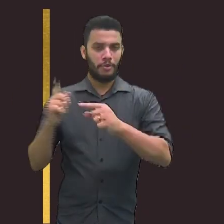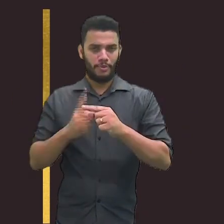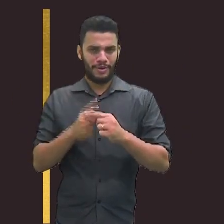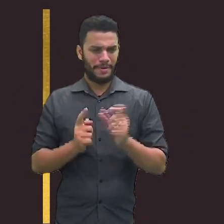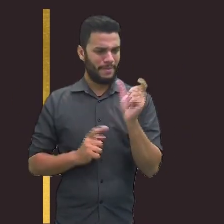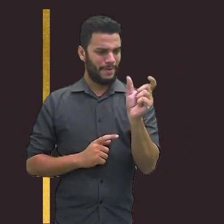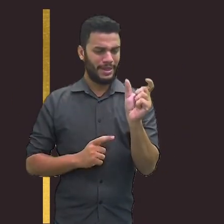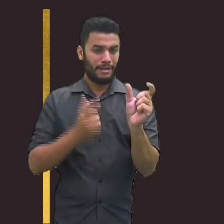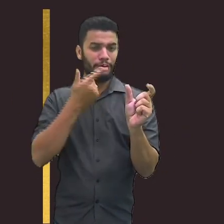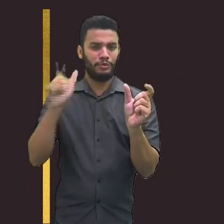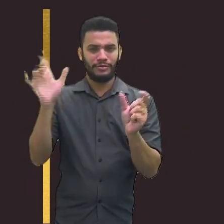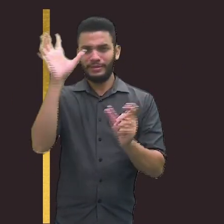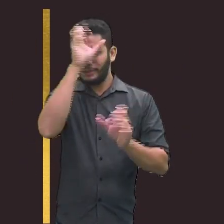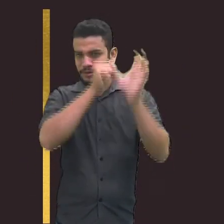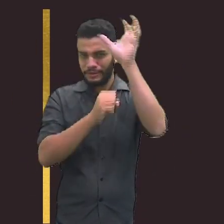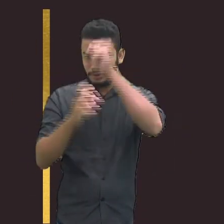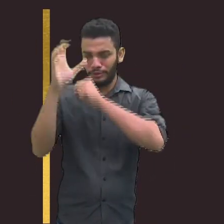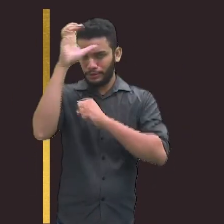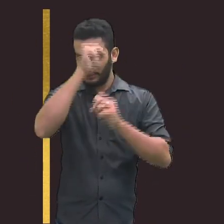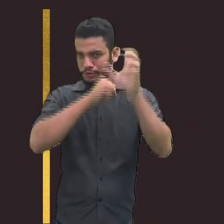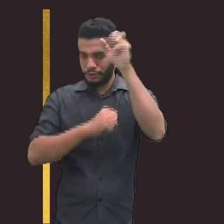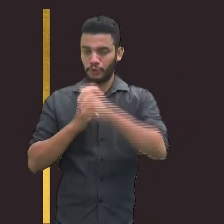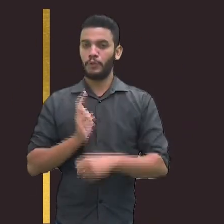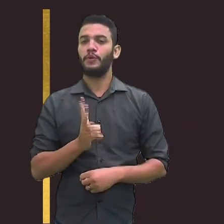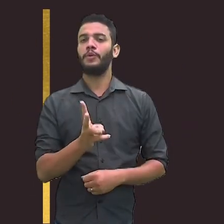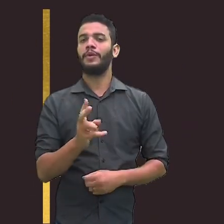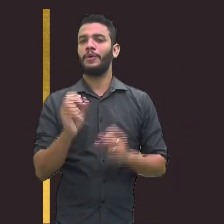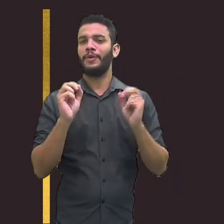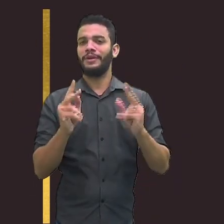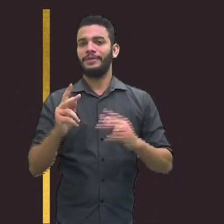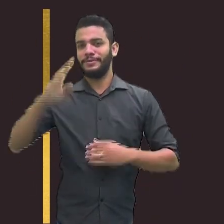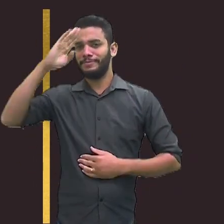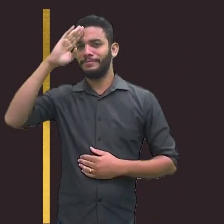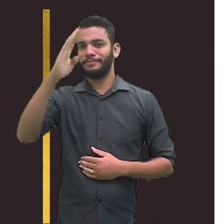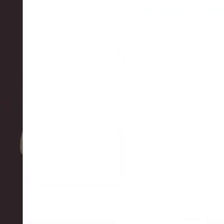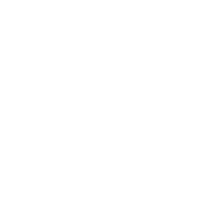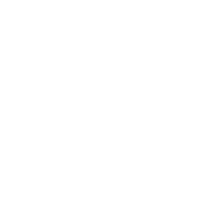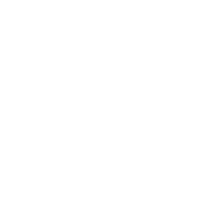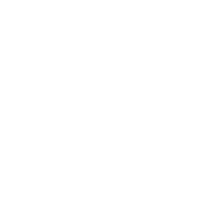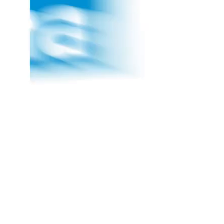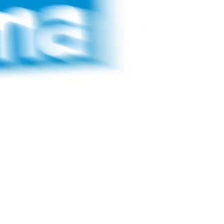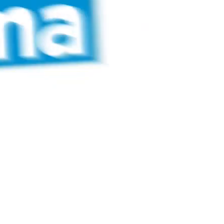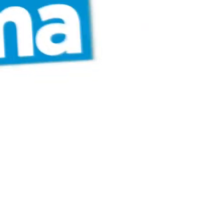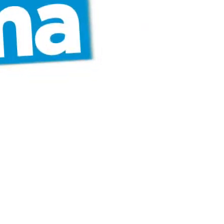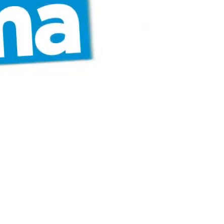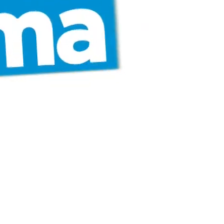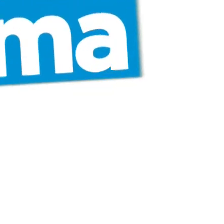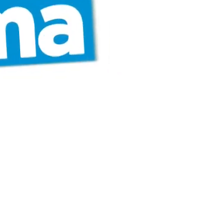são false friends, que iremos descobrir juntos. Bye!